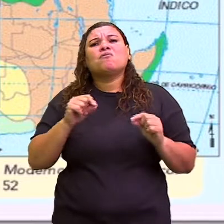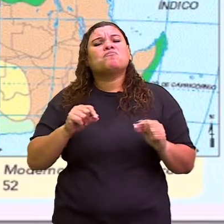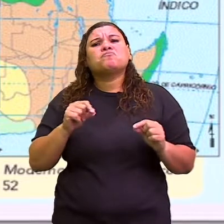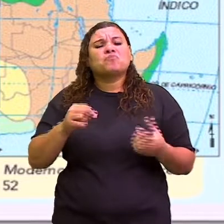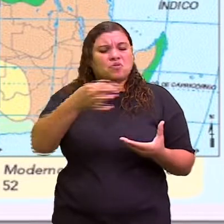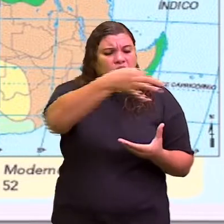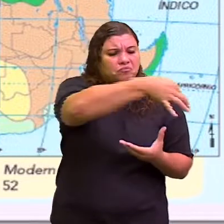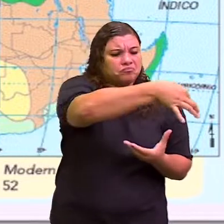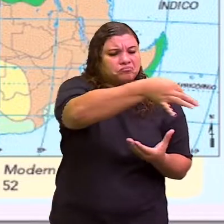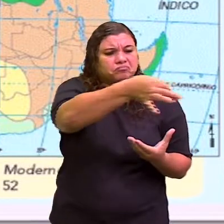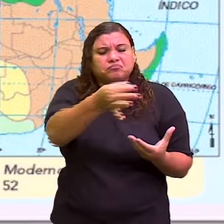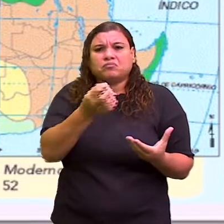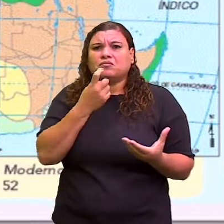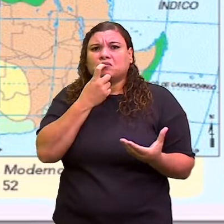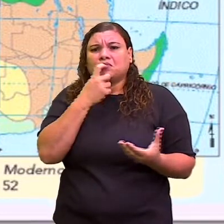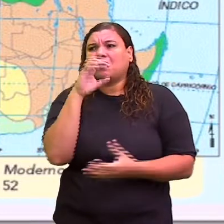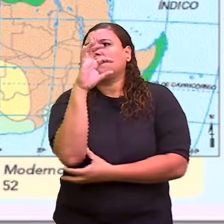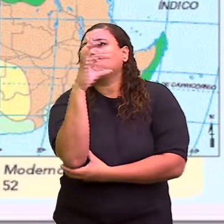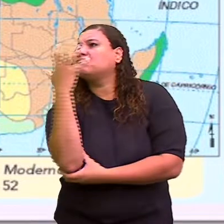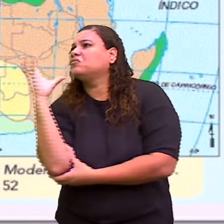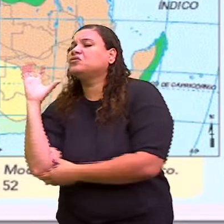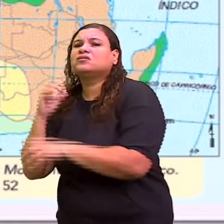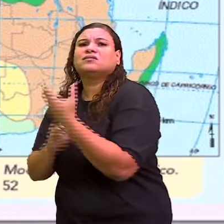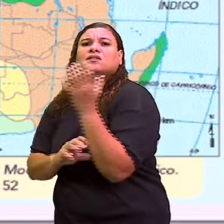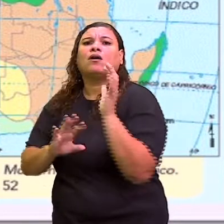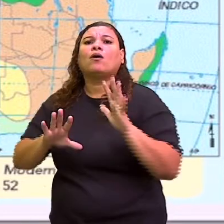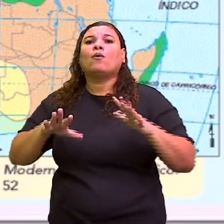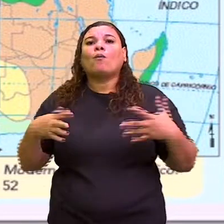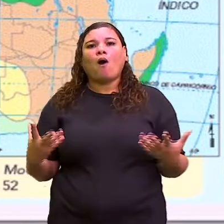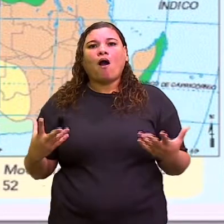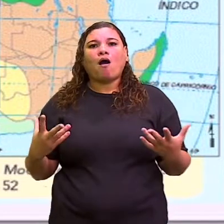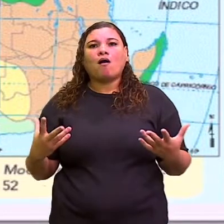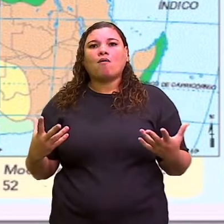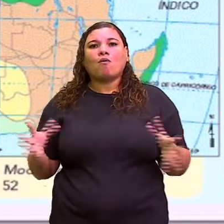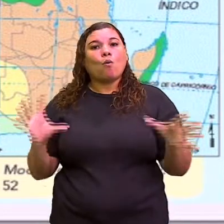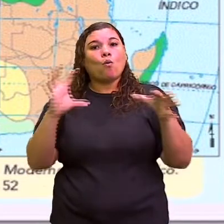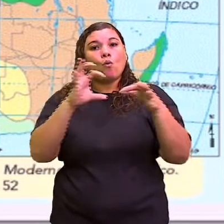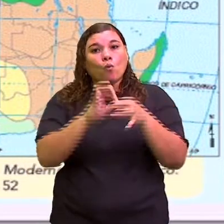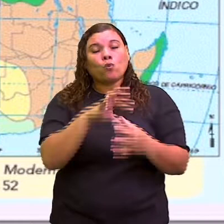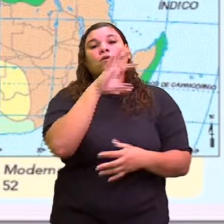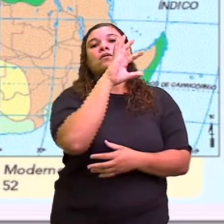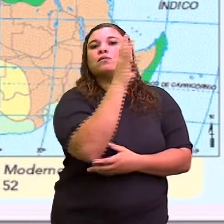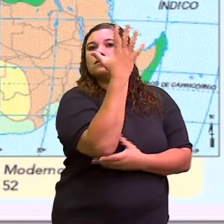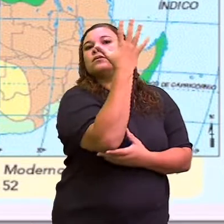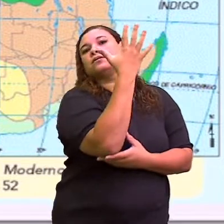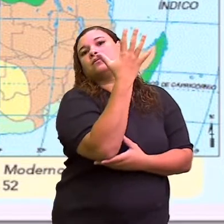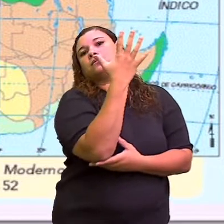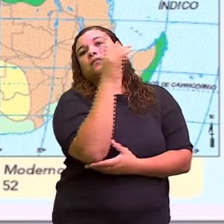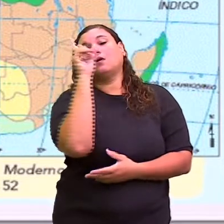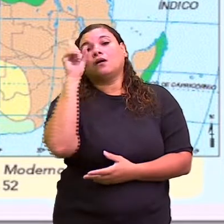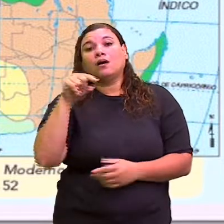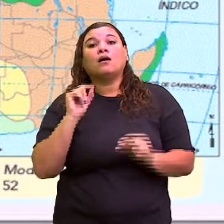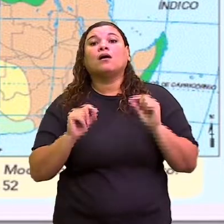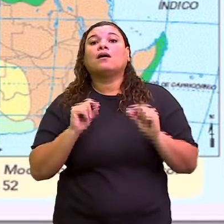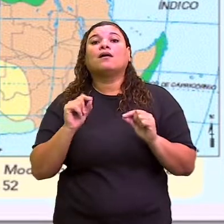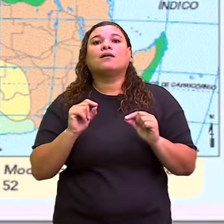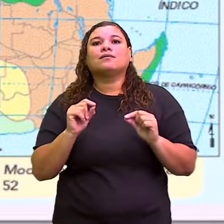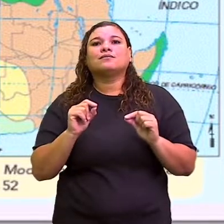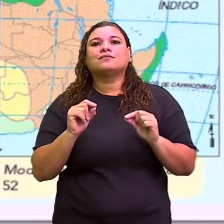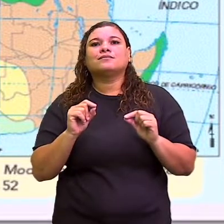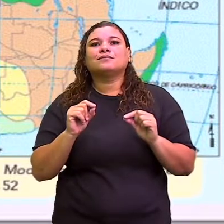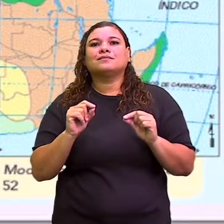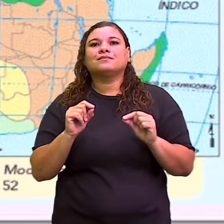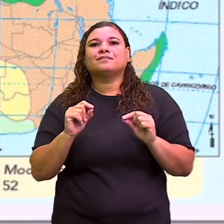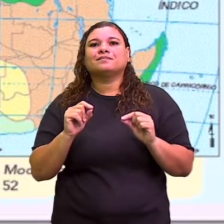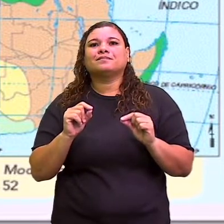equatorial. Então, é importante você saber relacionar o clima